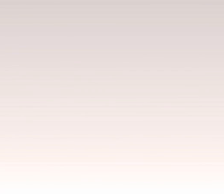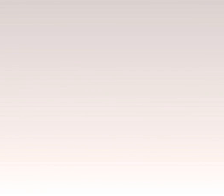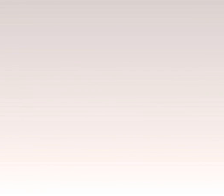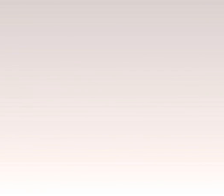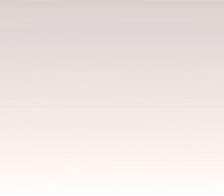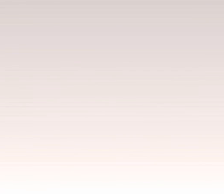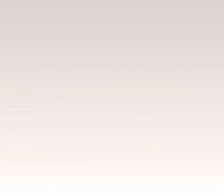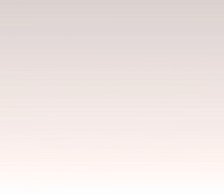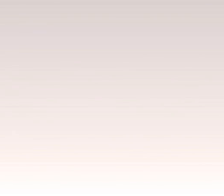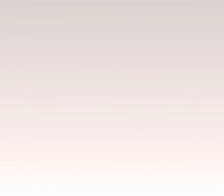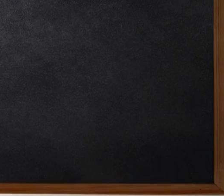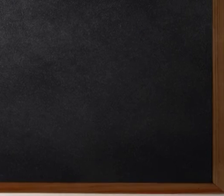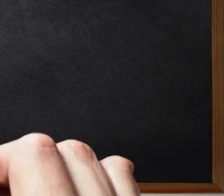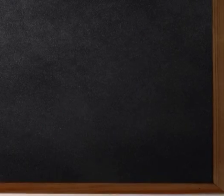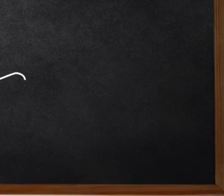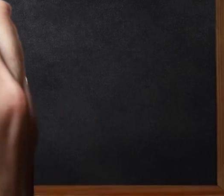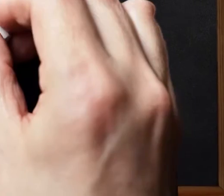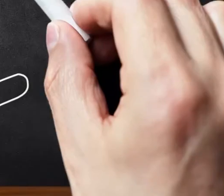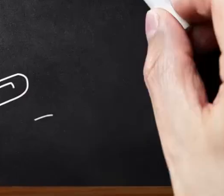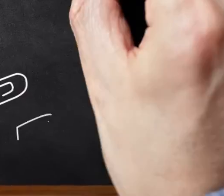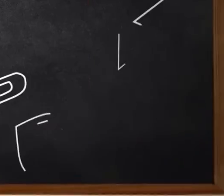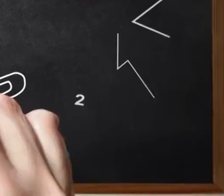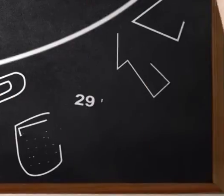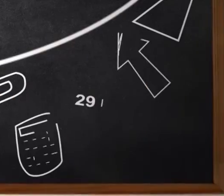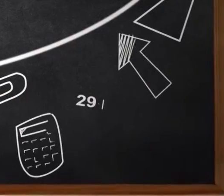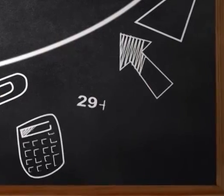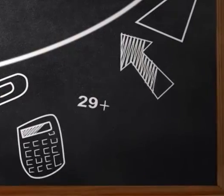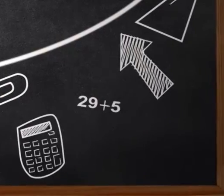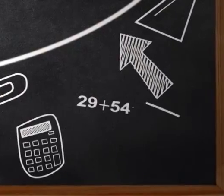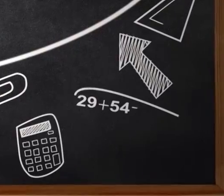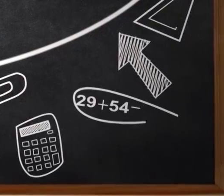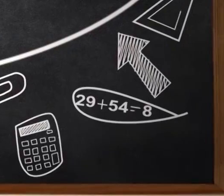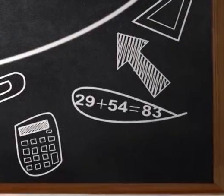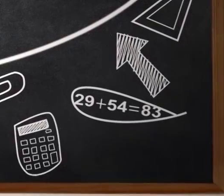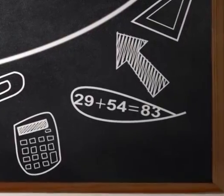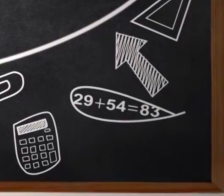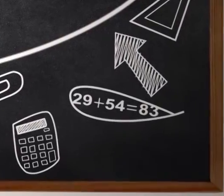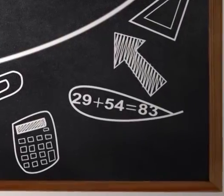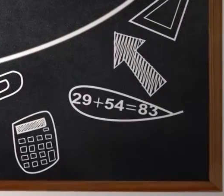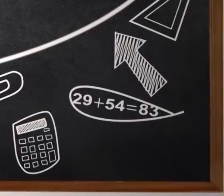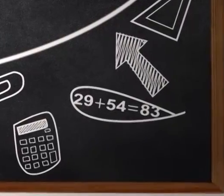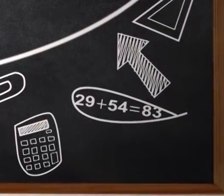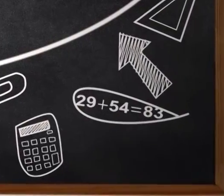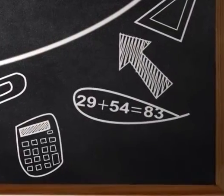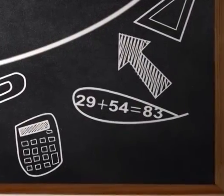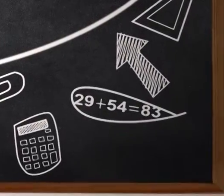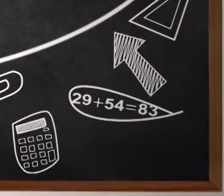E aí E aí E aí